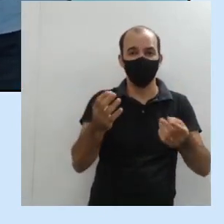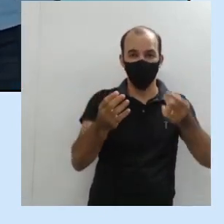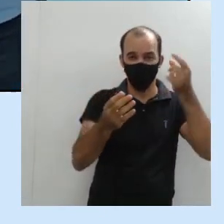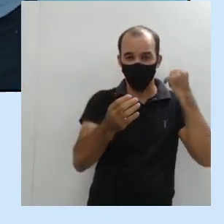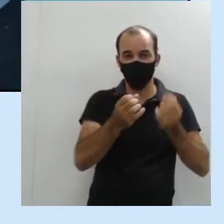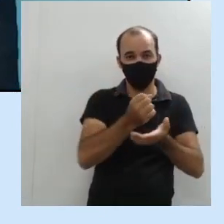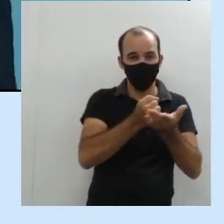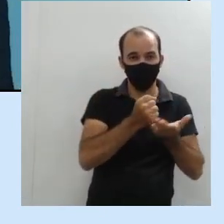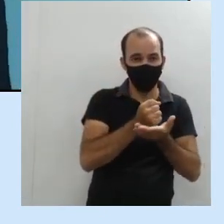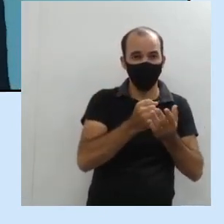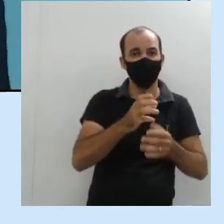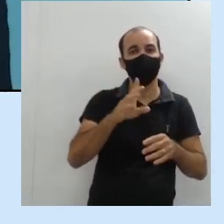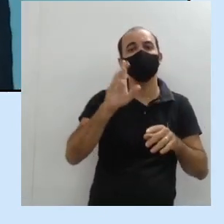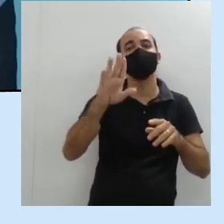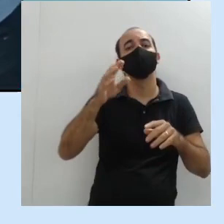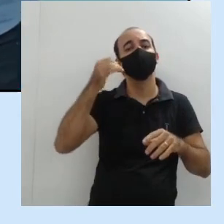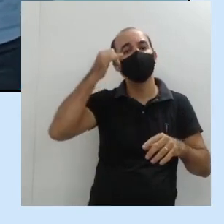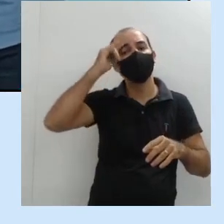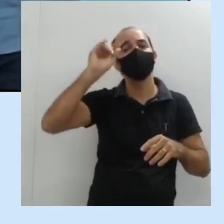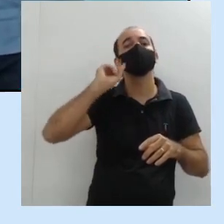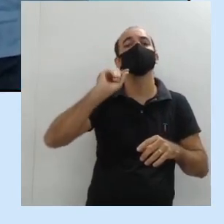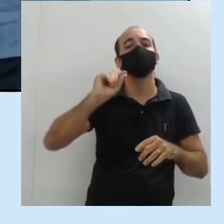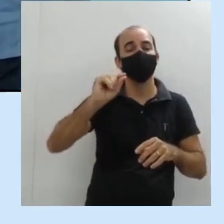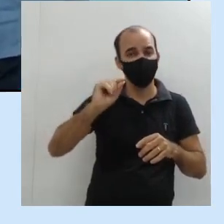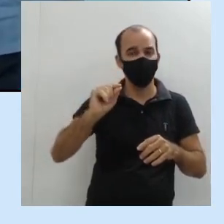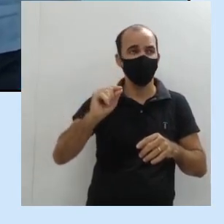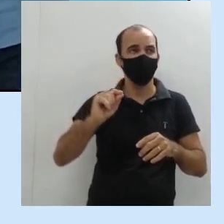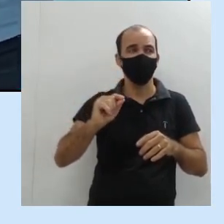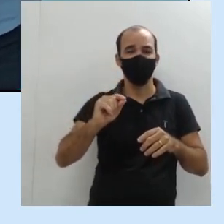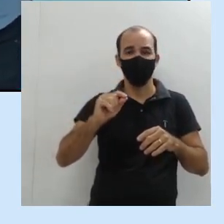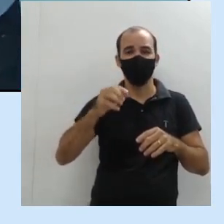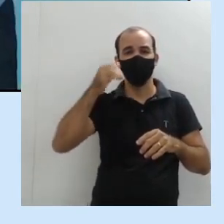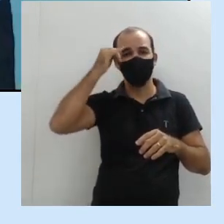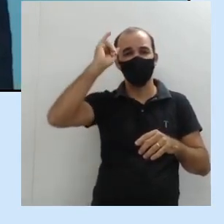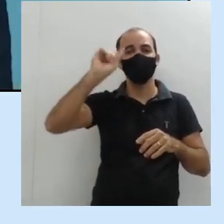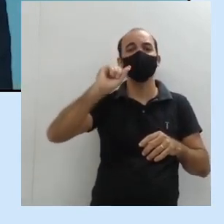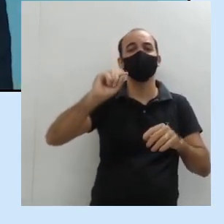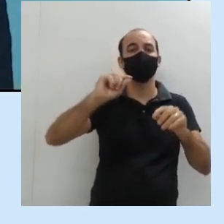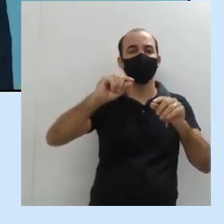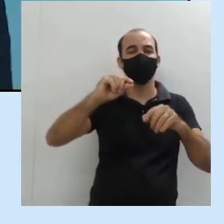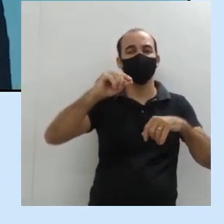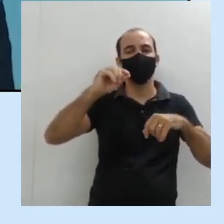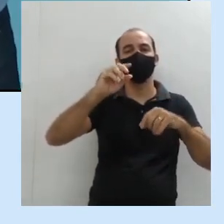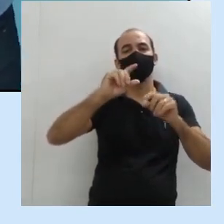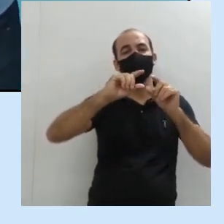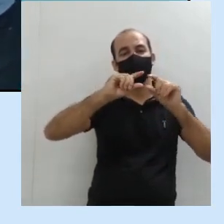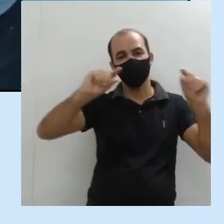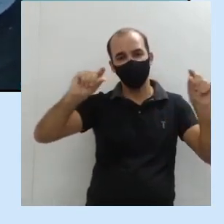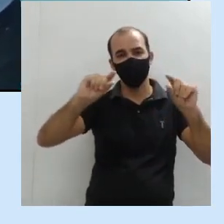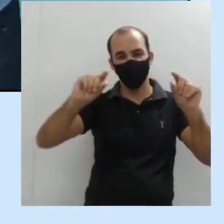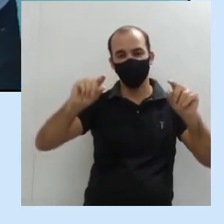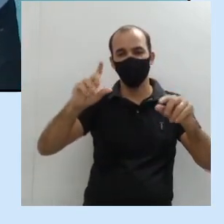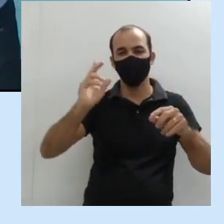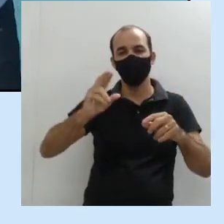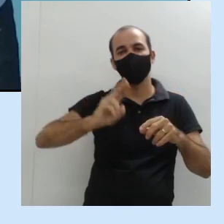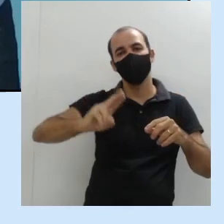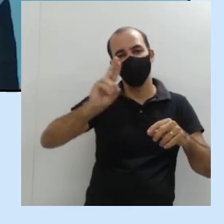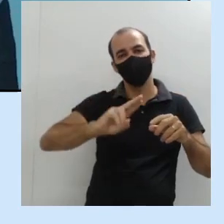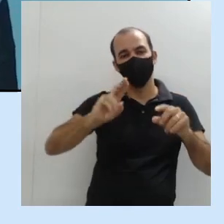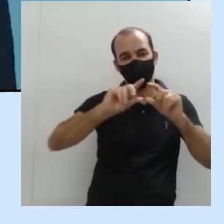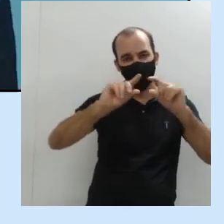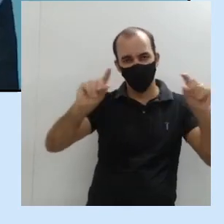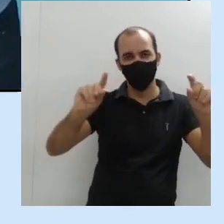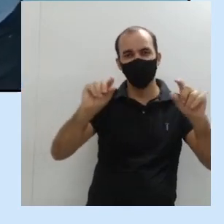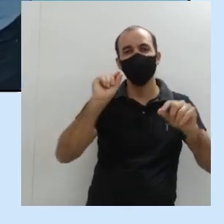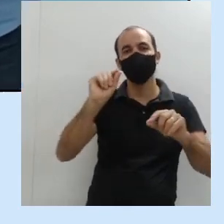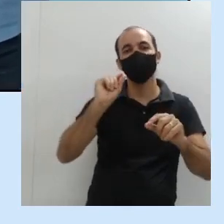usar uma expressão que hoje virou moda, né, em meio a a pandemia e a junção da tecnologia,